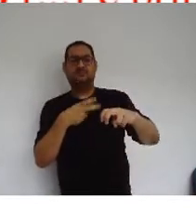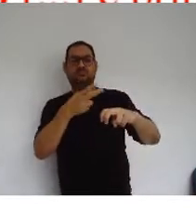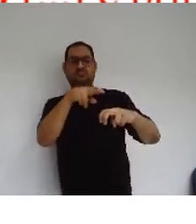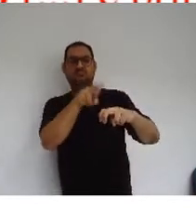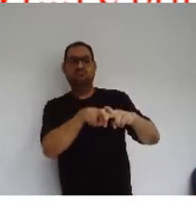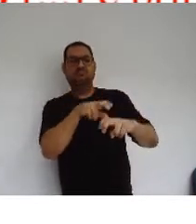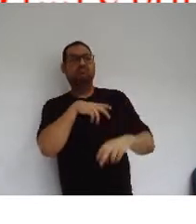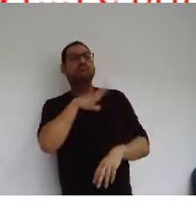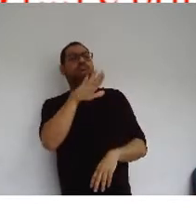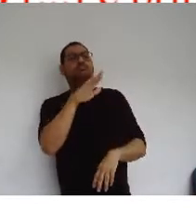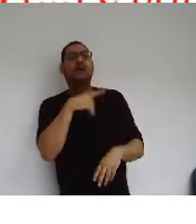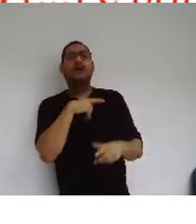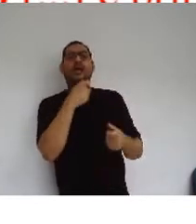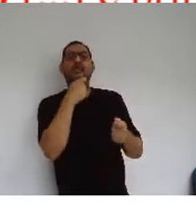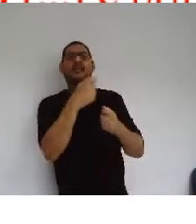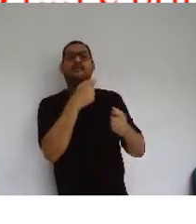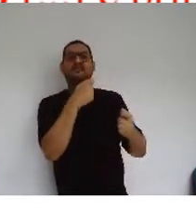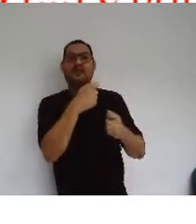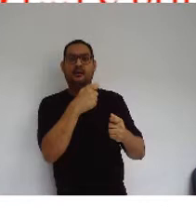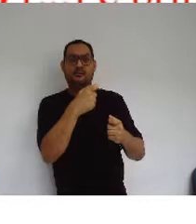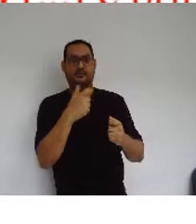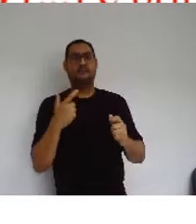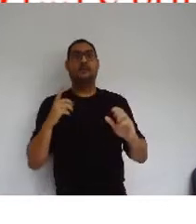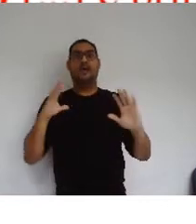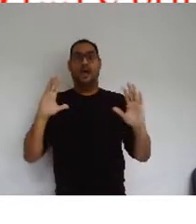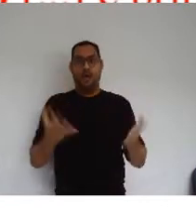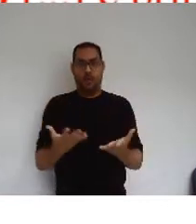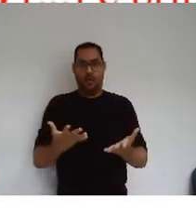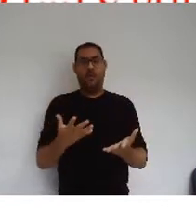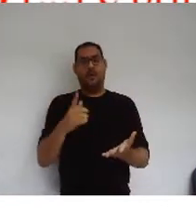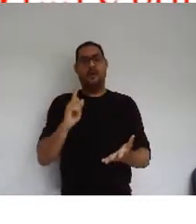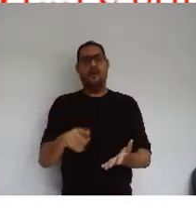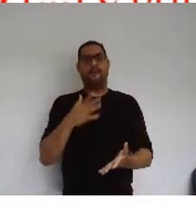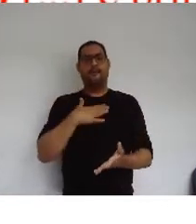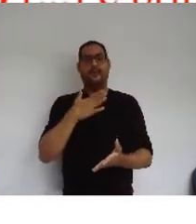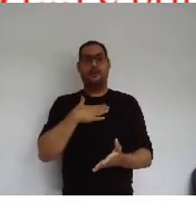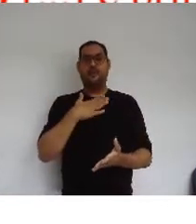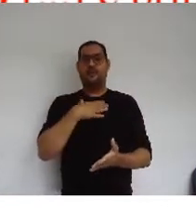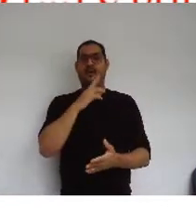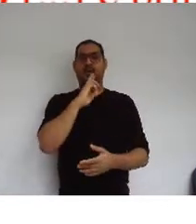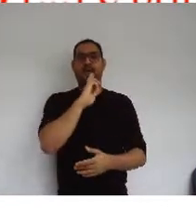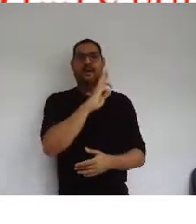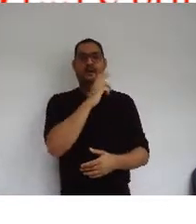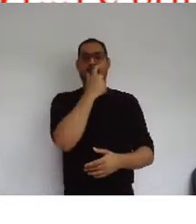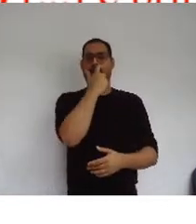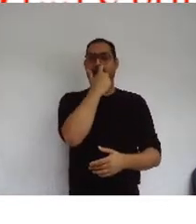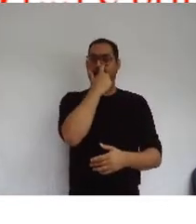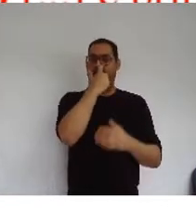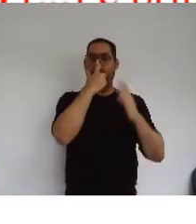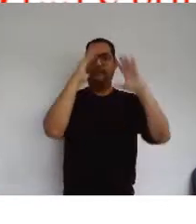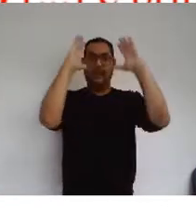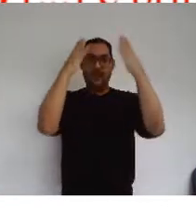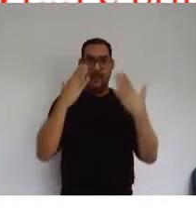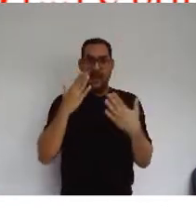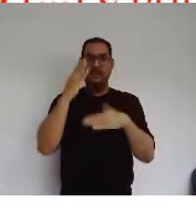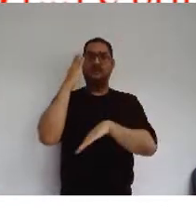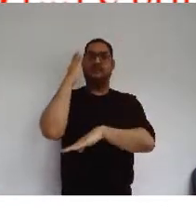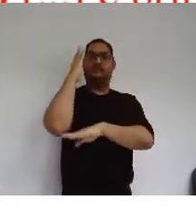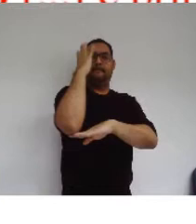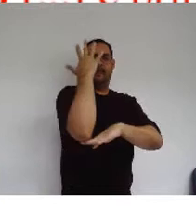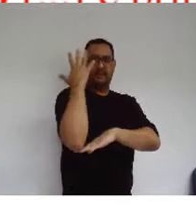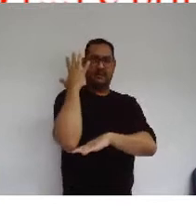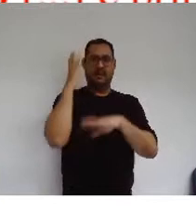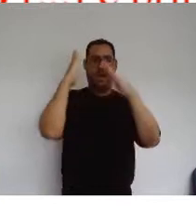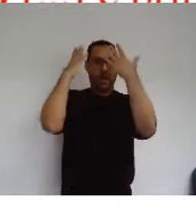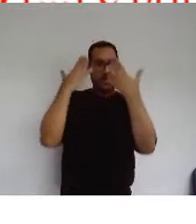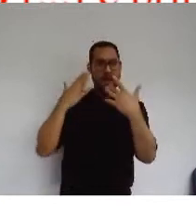e o entrevistei. A partir de agora, faço conversar minha narrativa, análise sobre a paisagem semiótica,